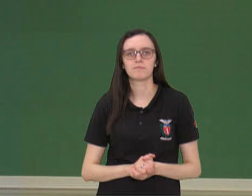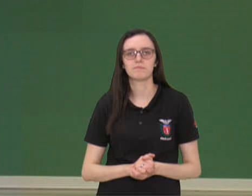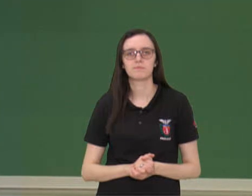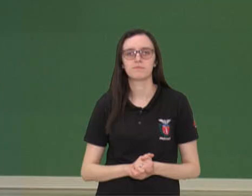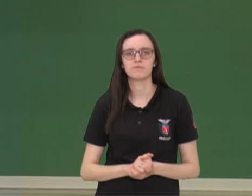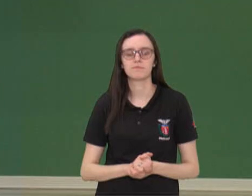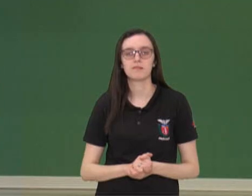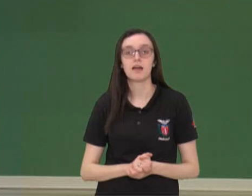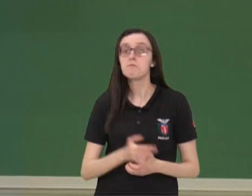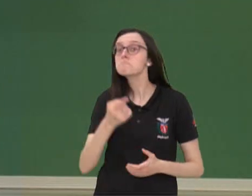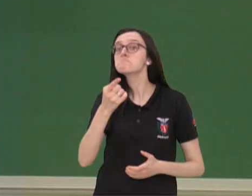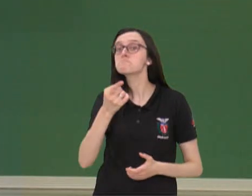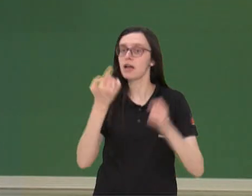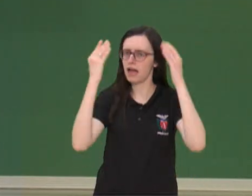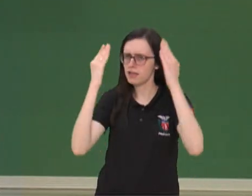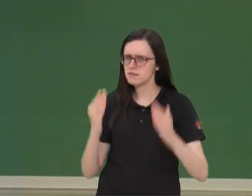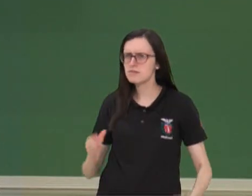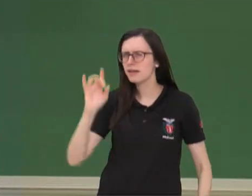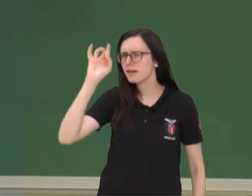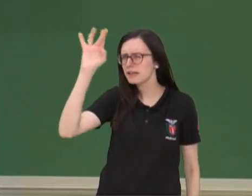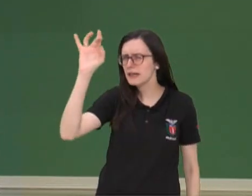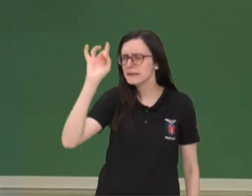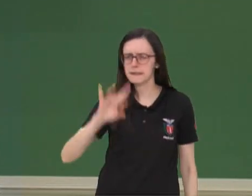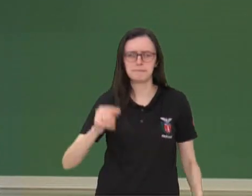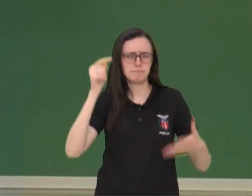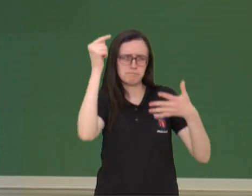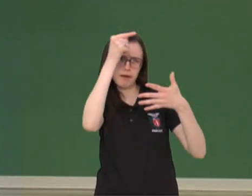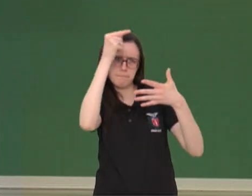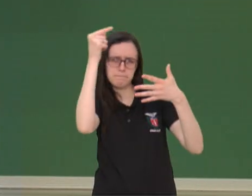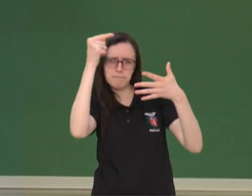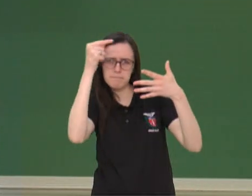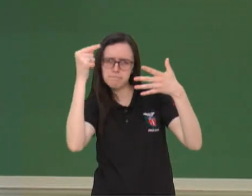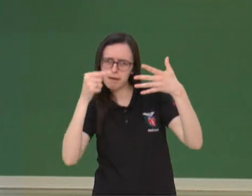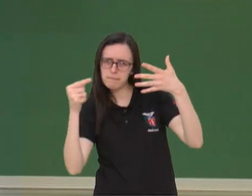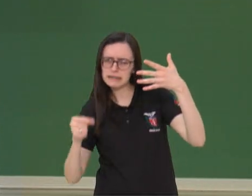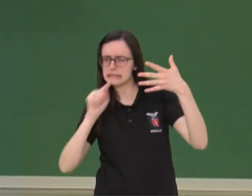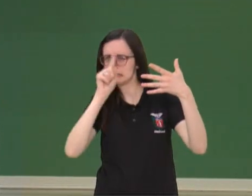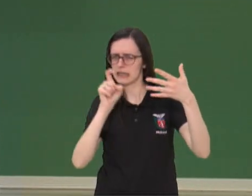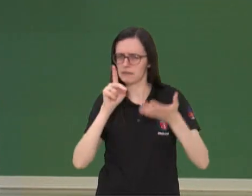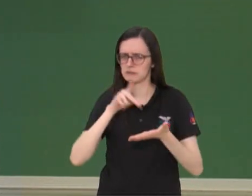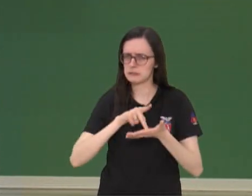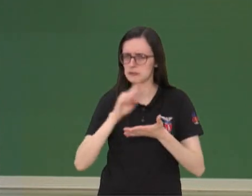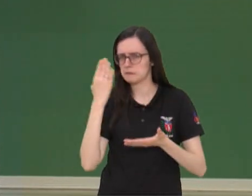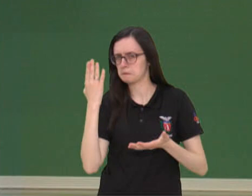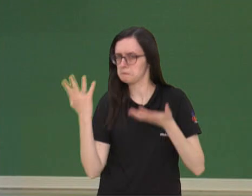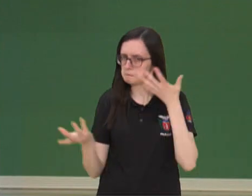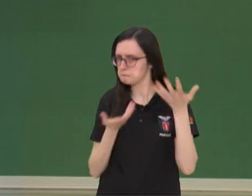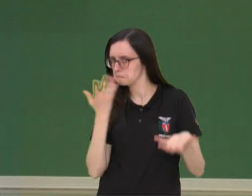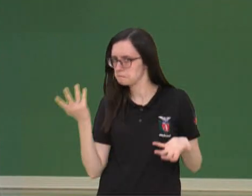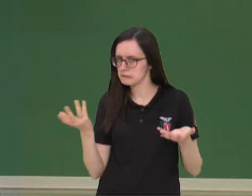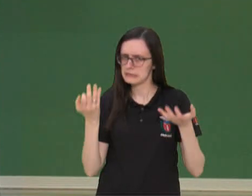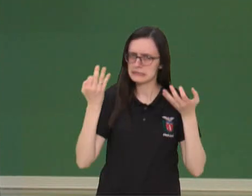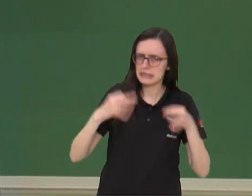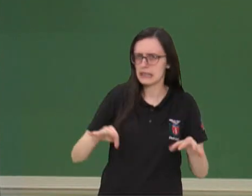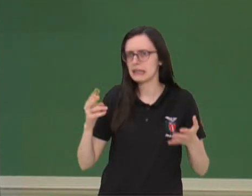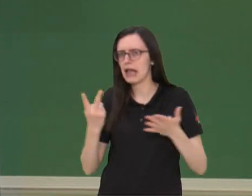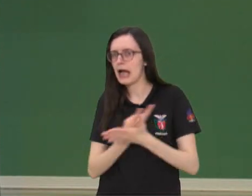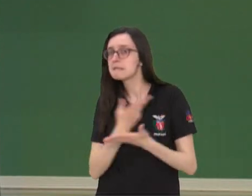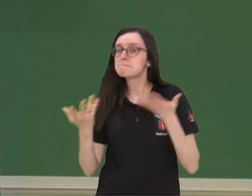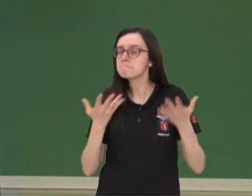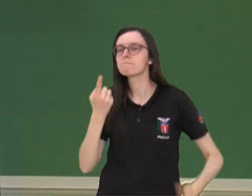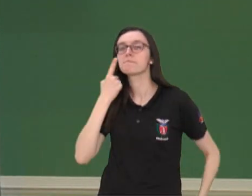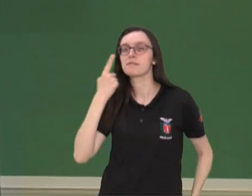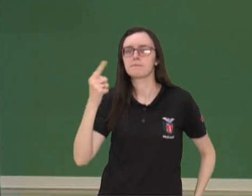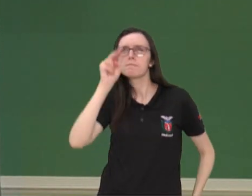E aí, analisou cada um dos itens indicados? Será que é verdadeiro ou falso? Está correto ou incorreto?